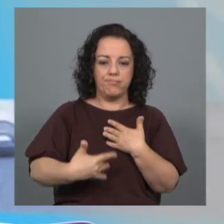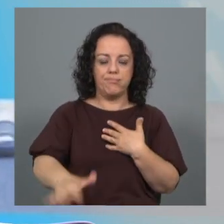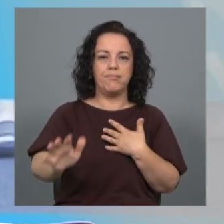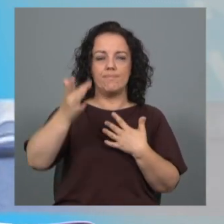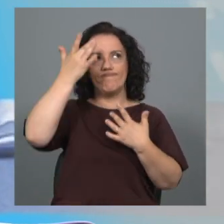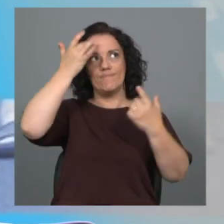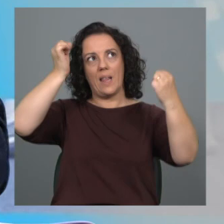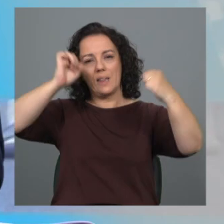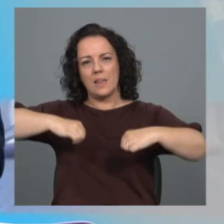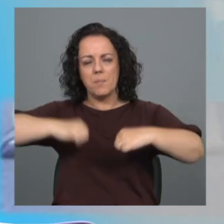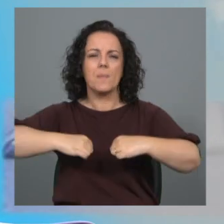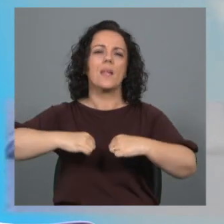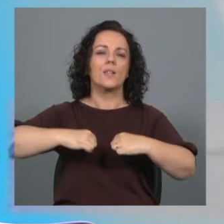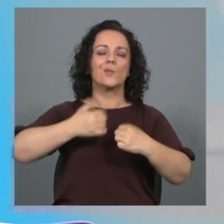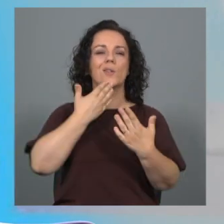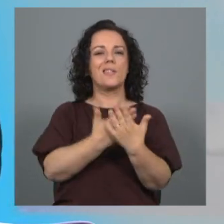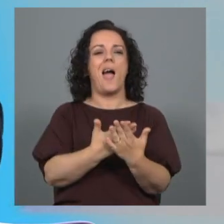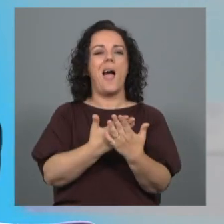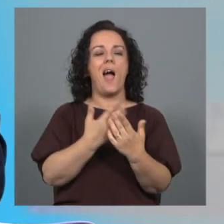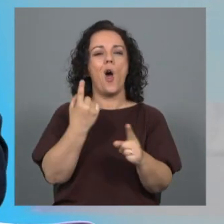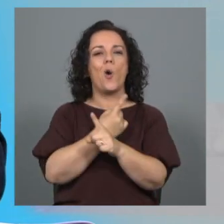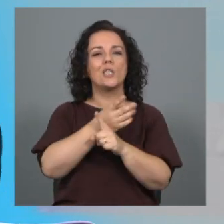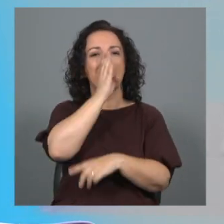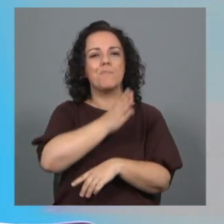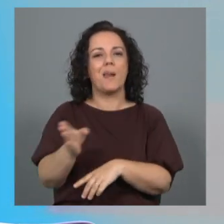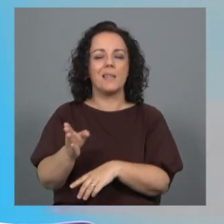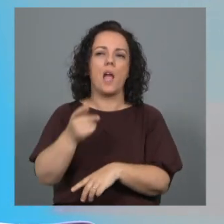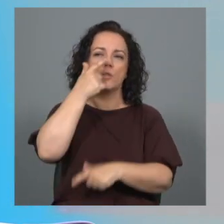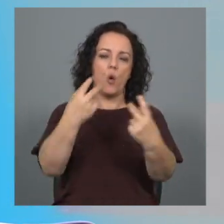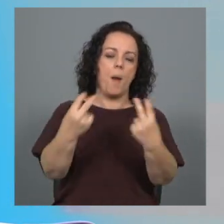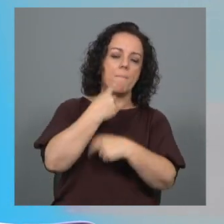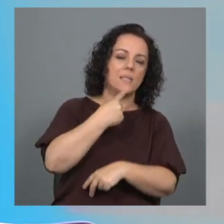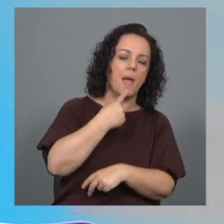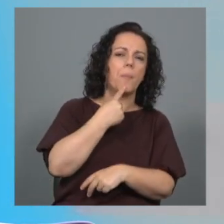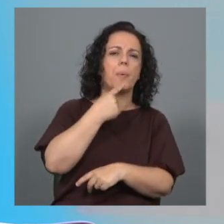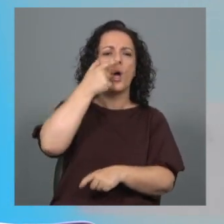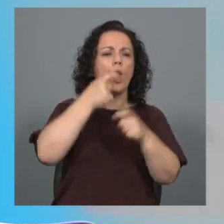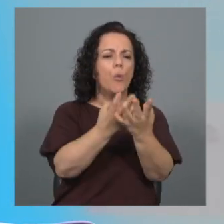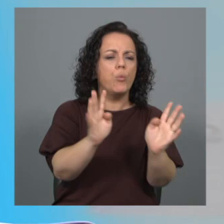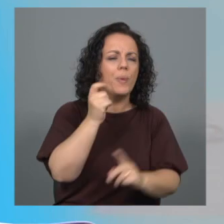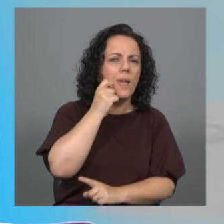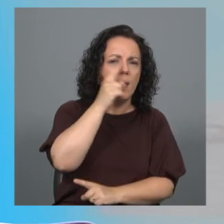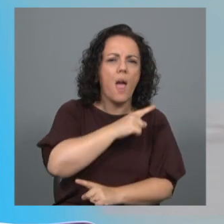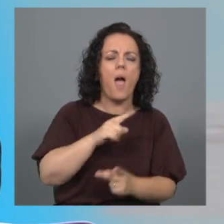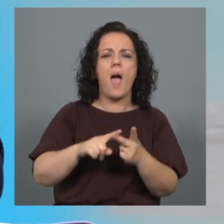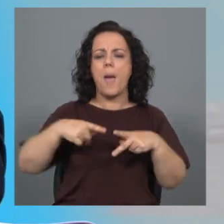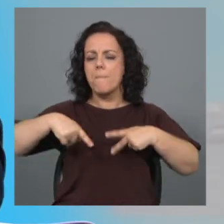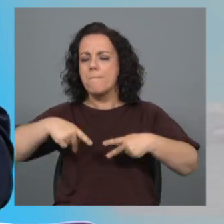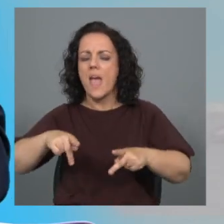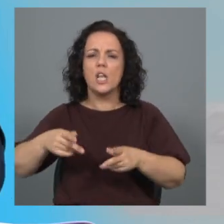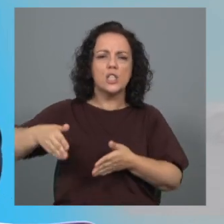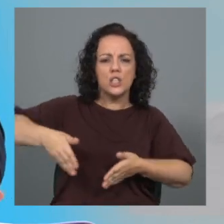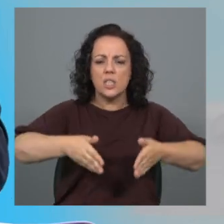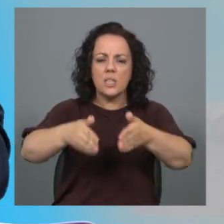as coisas mais concretas, e essas depois percebe-se como é que vamos trabalhar, com que públicos, com que estratégias, com que metodologias, com que